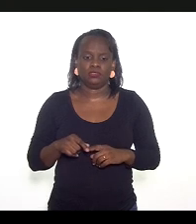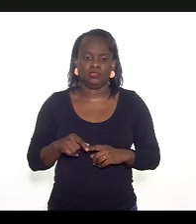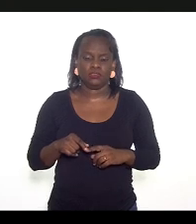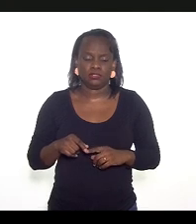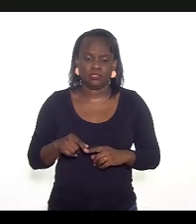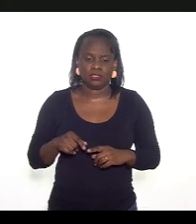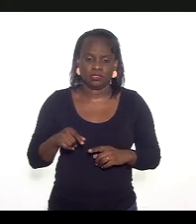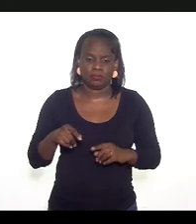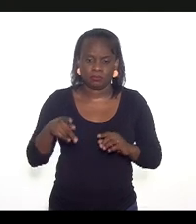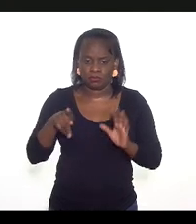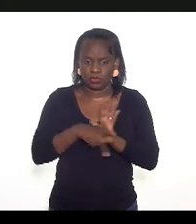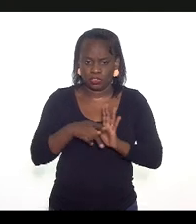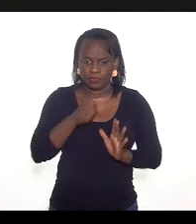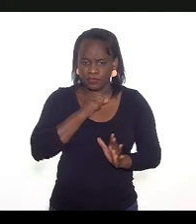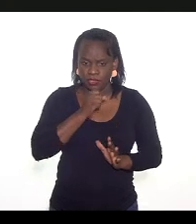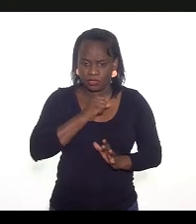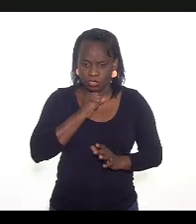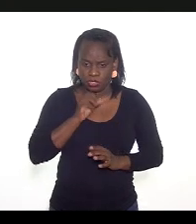permanência para idosos?